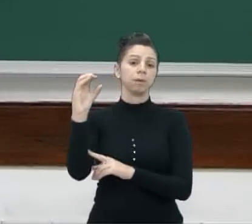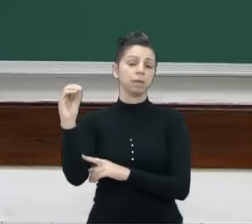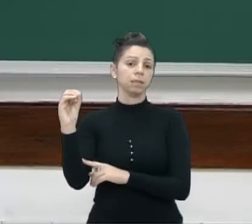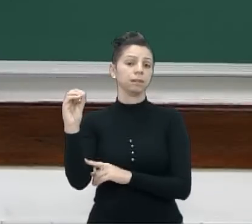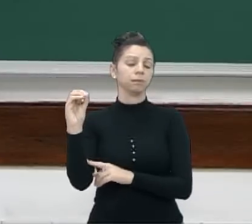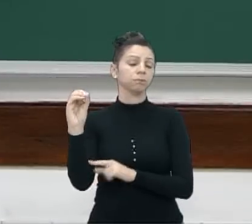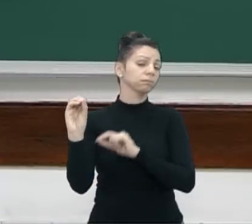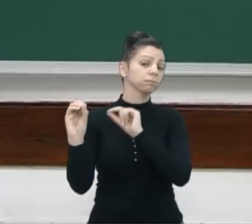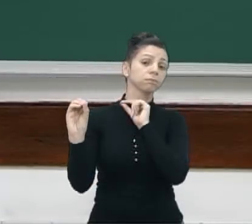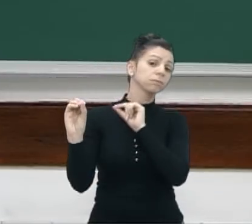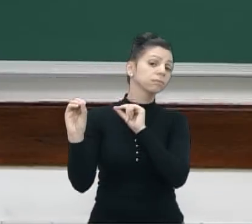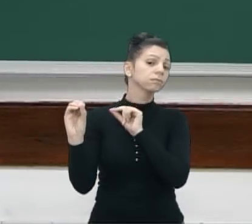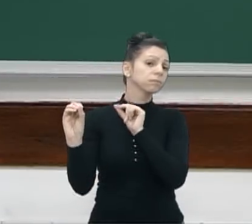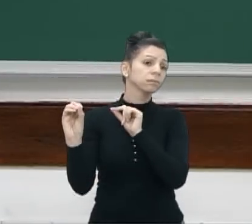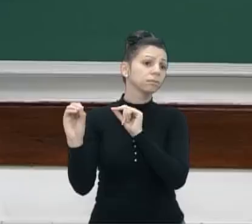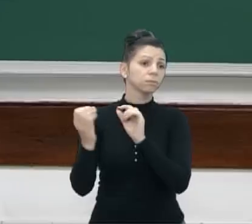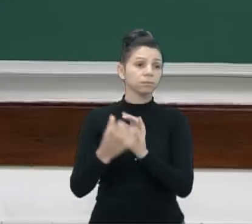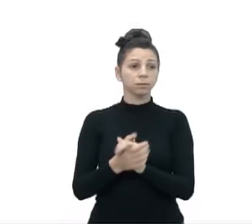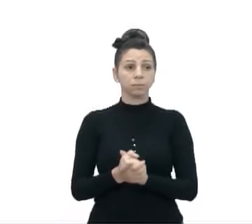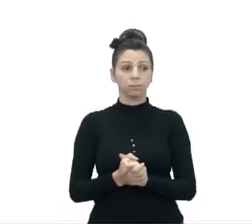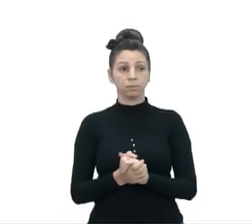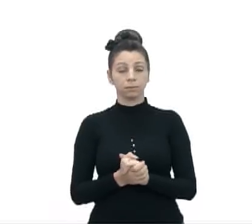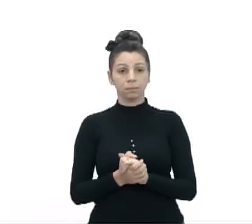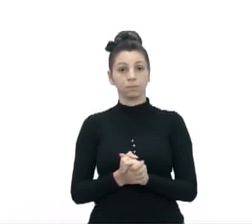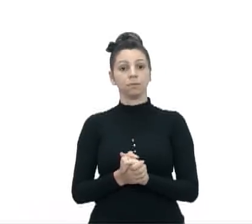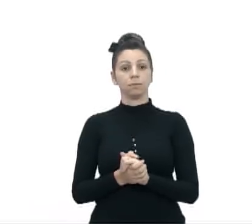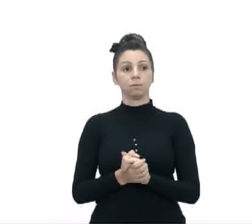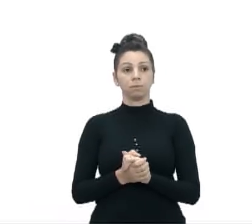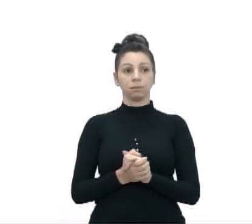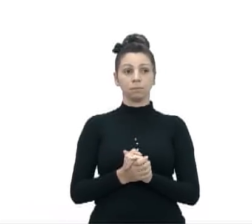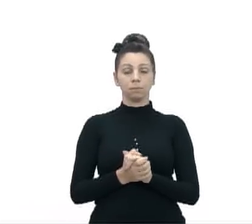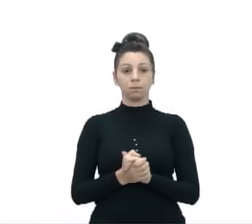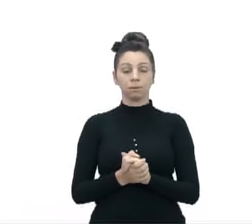acham que vai acontecer nos 50 centésimos? Olha lá,